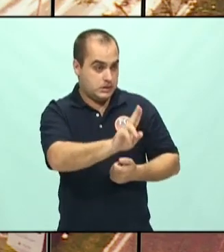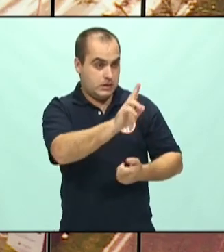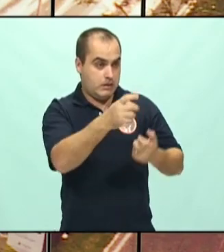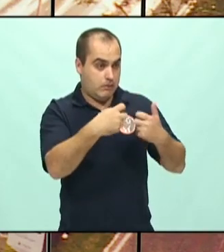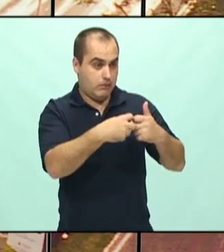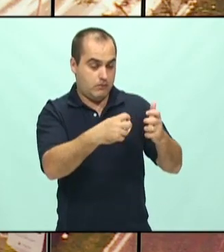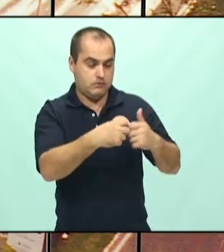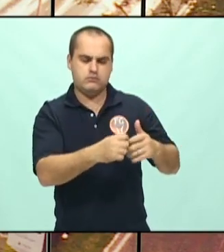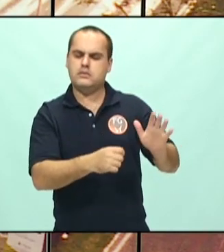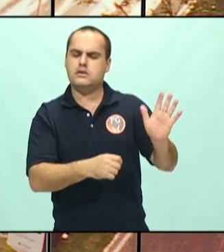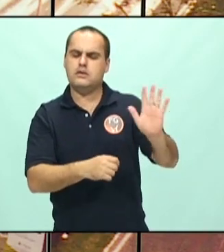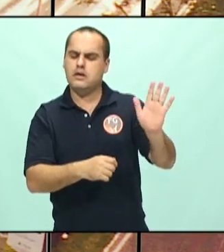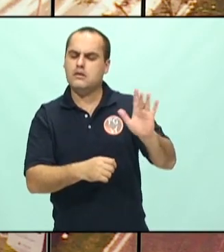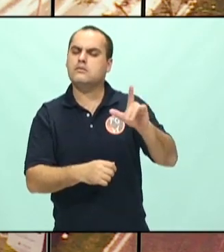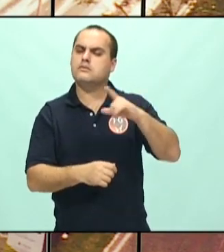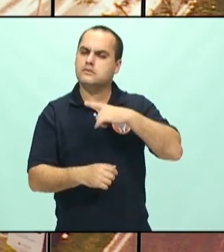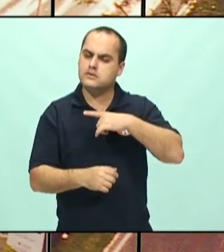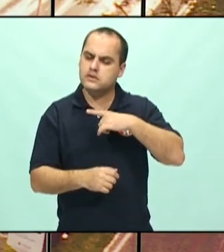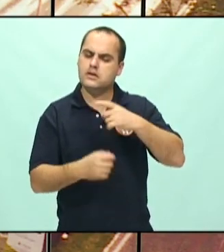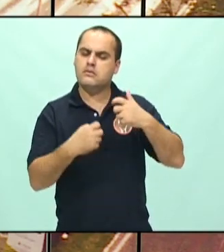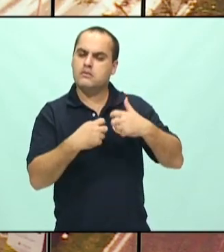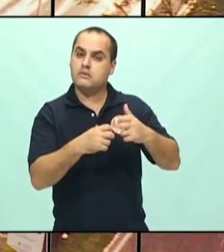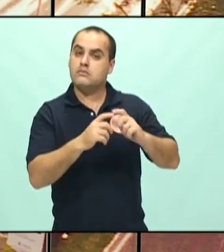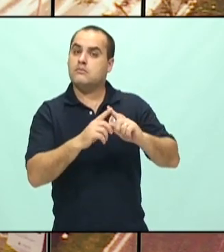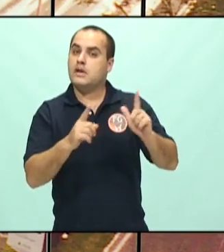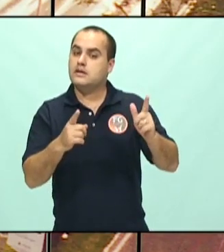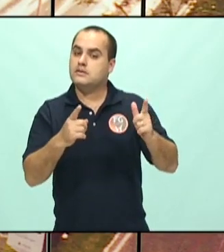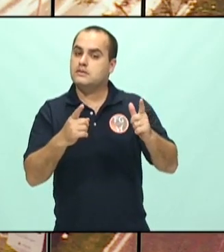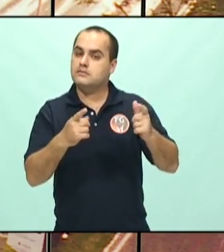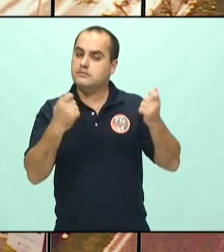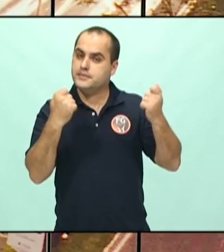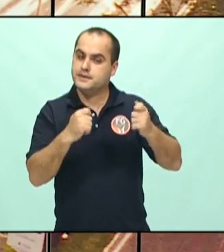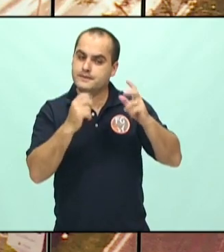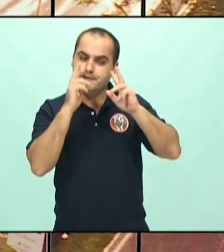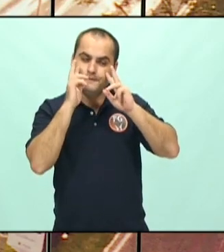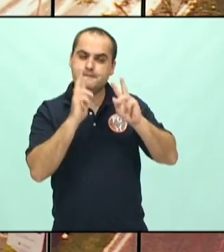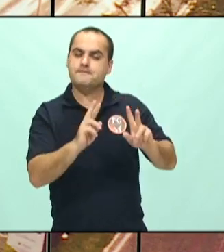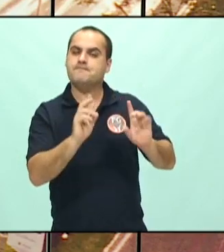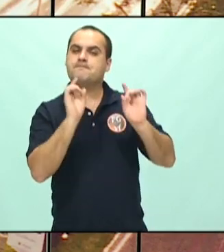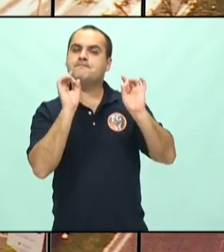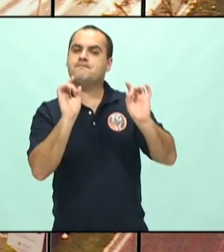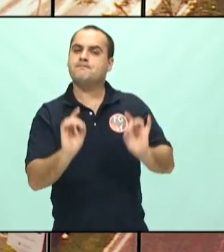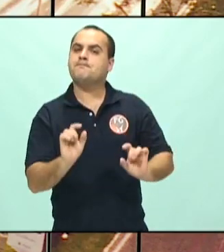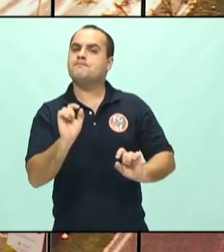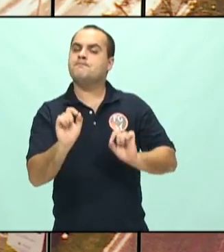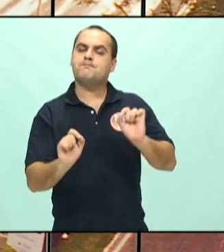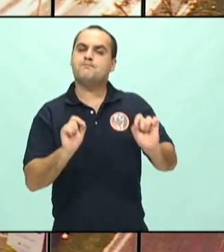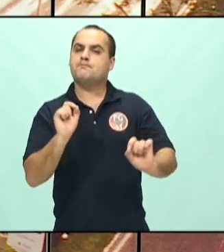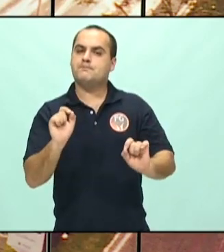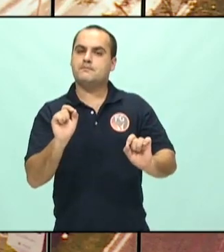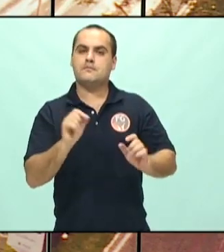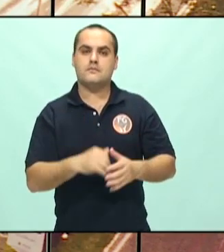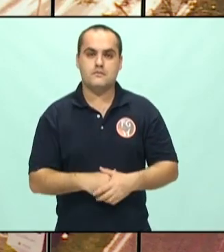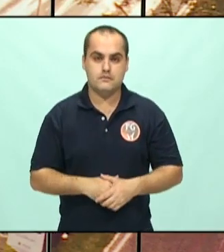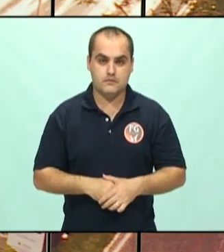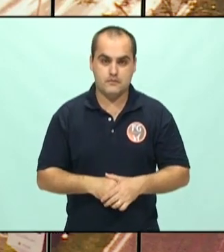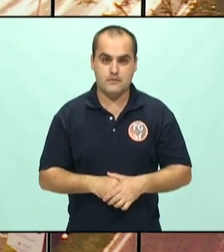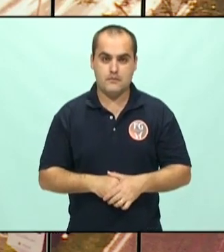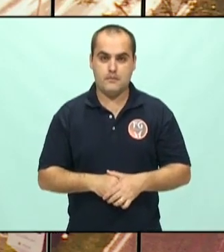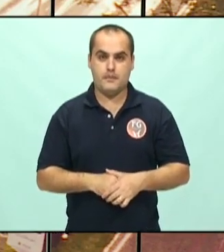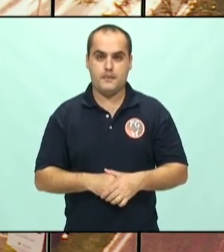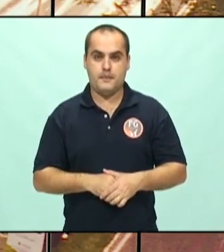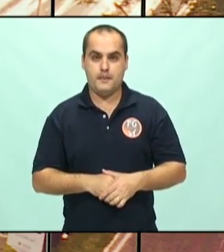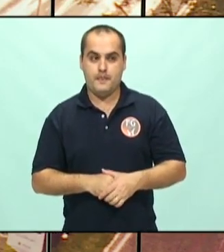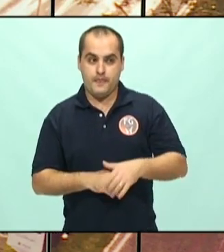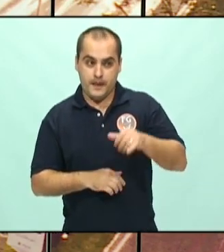ontem o ônibus agora tem que olhar tem que ter um outro olhar para uma situação de que se a gente fosse